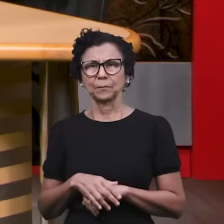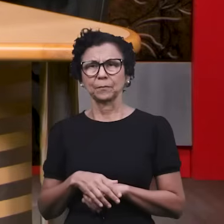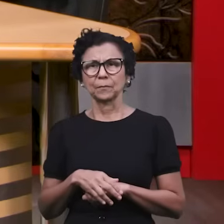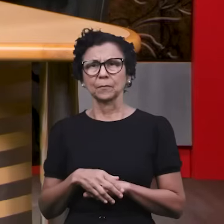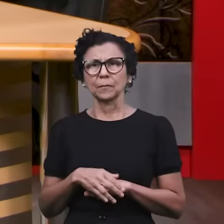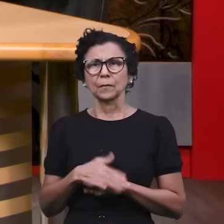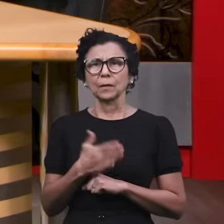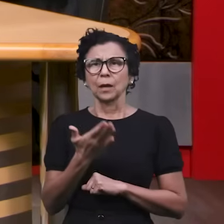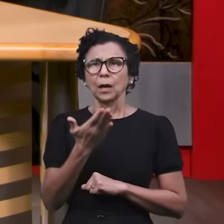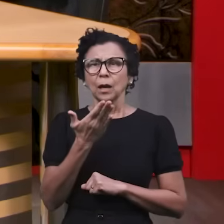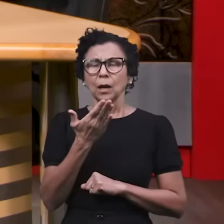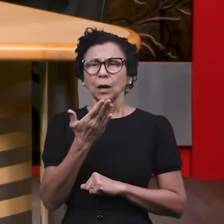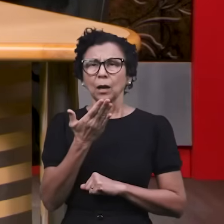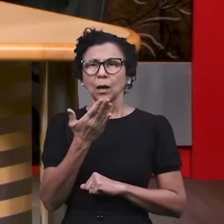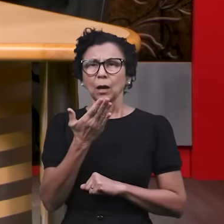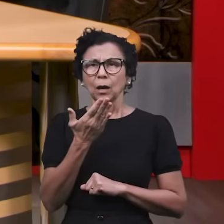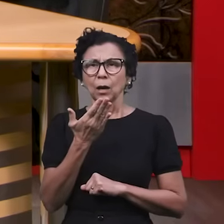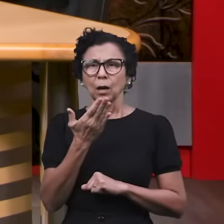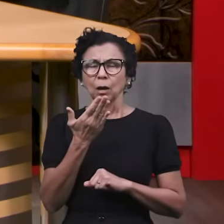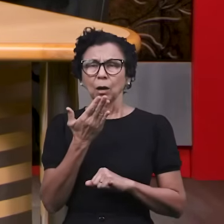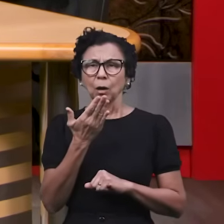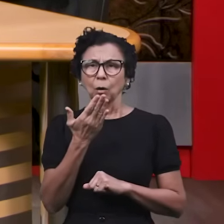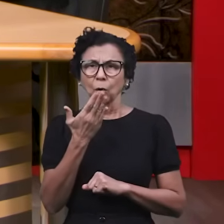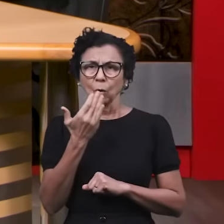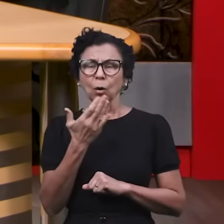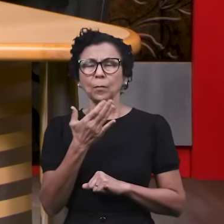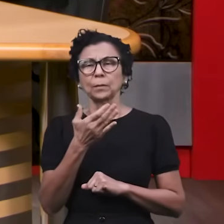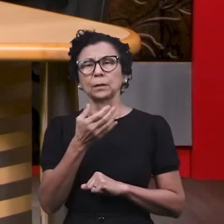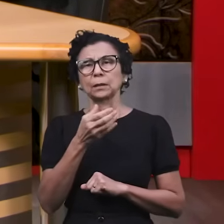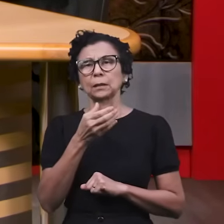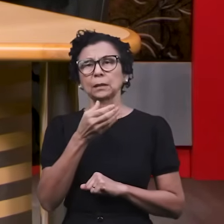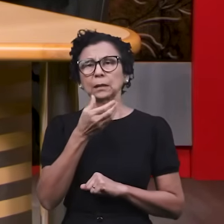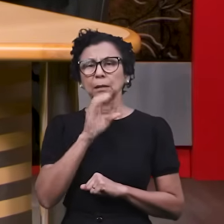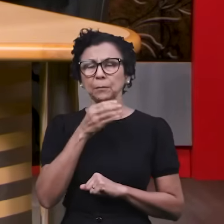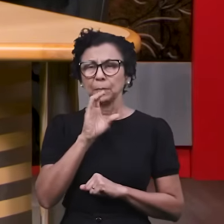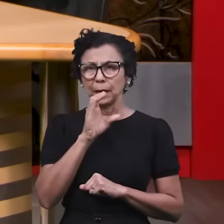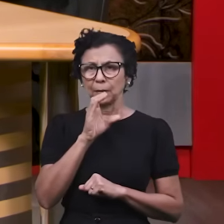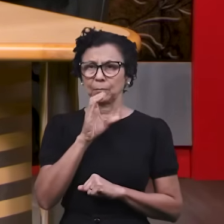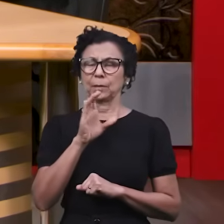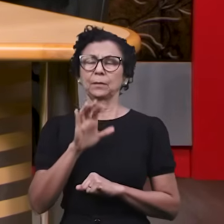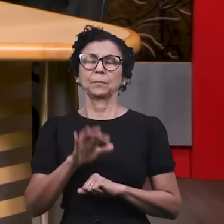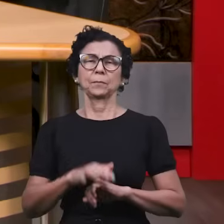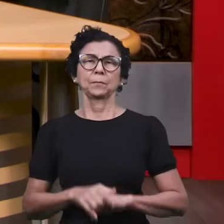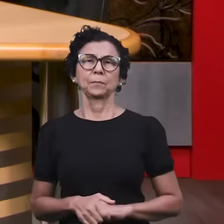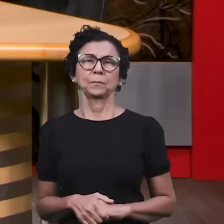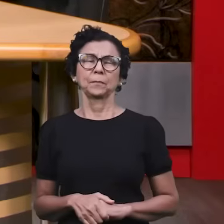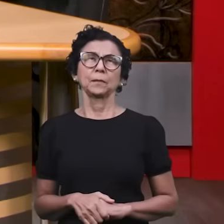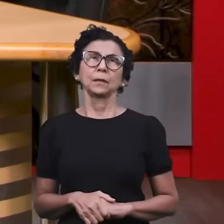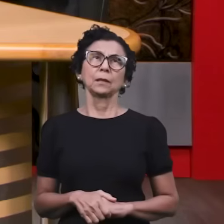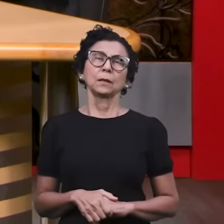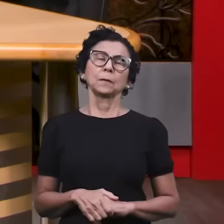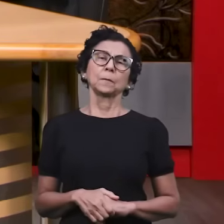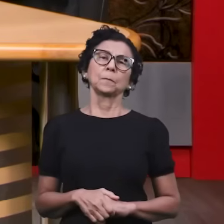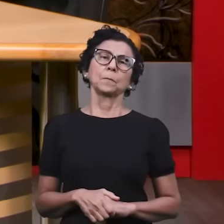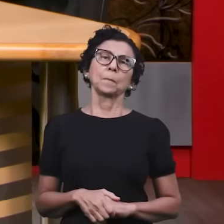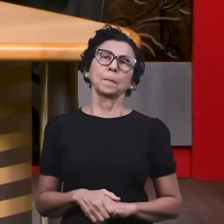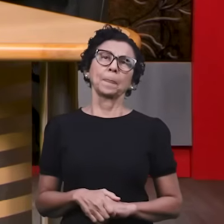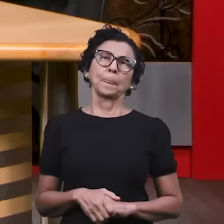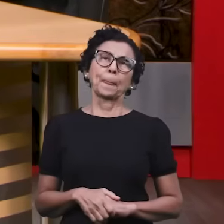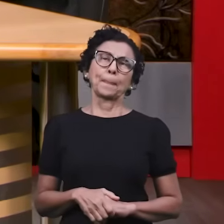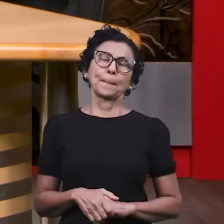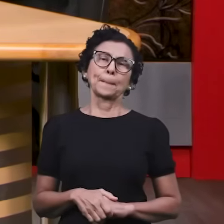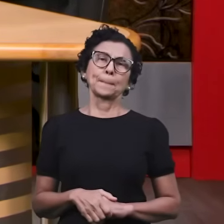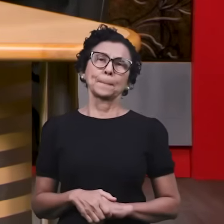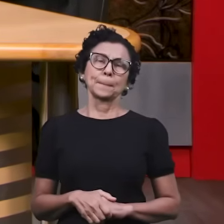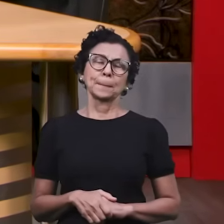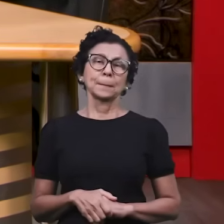indignamente, essa é uma colocação que ele faz. Não está no texto da ceia lá de Mateus